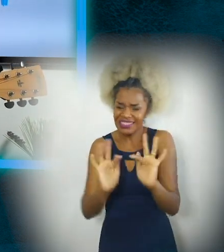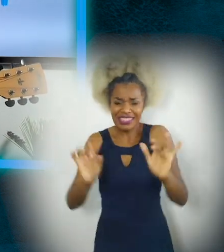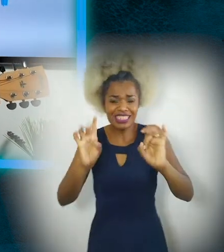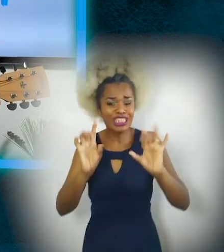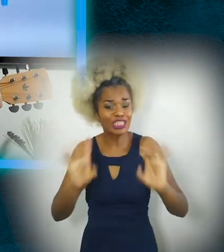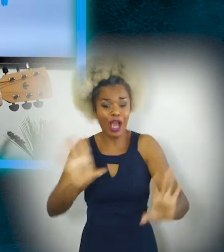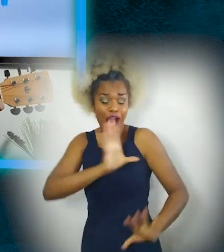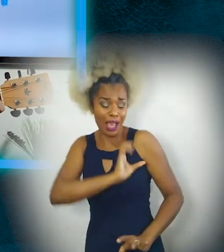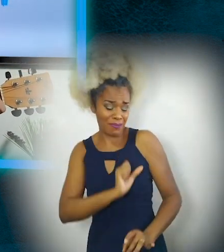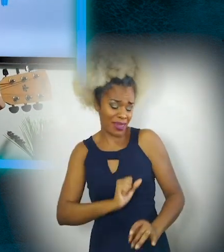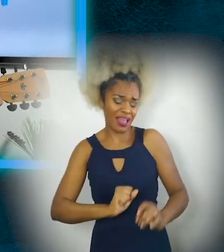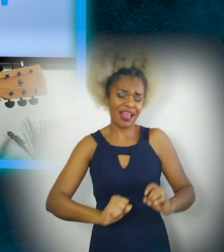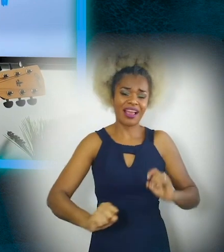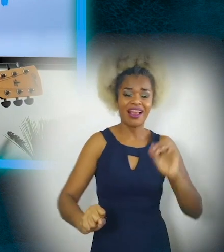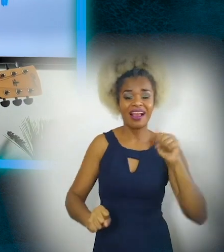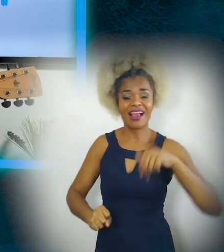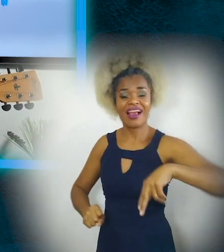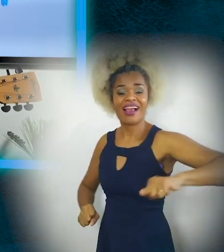Apenas